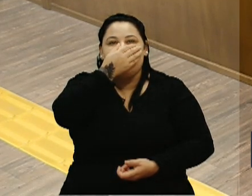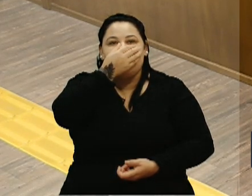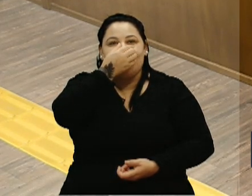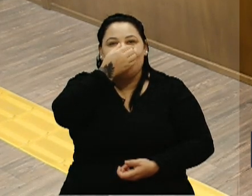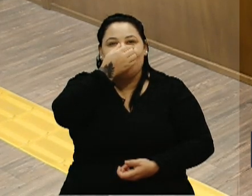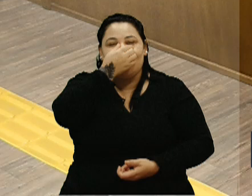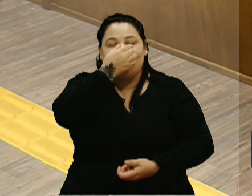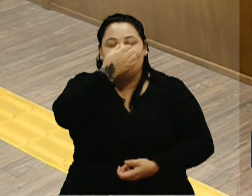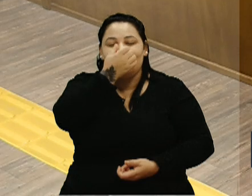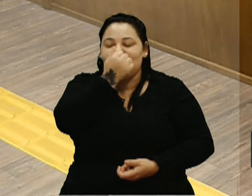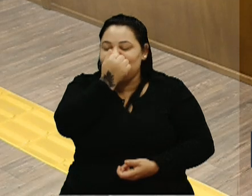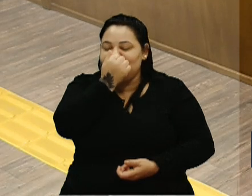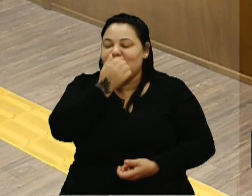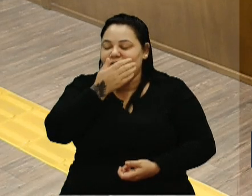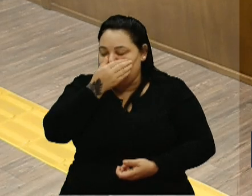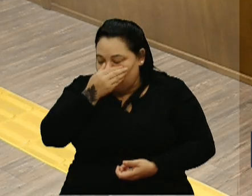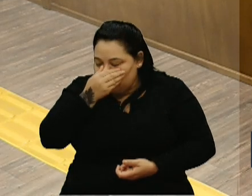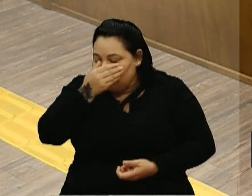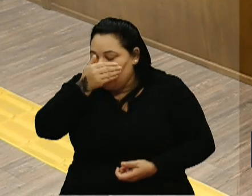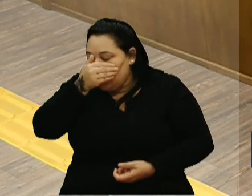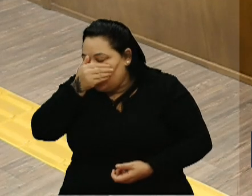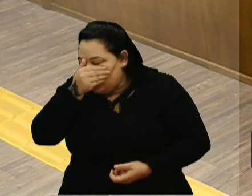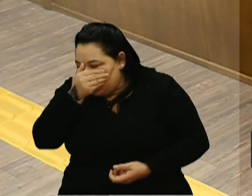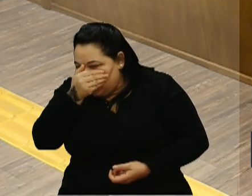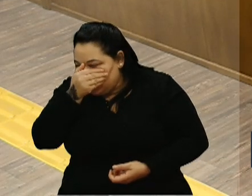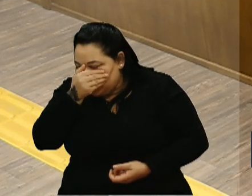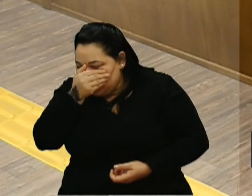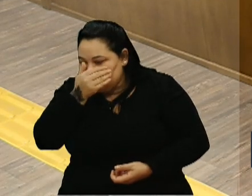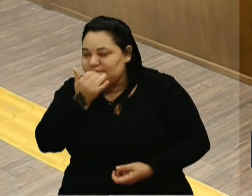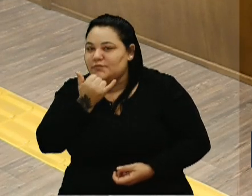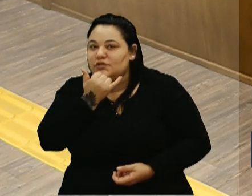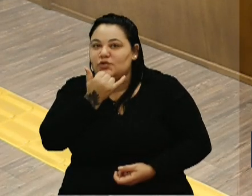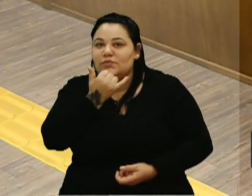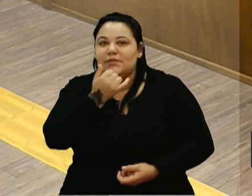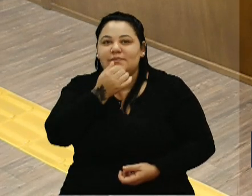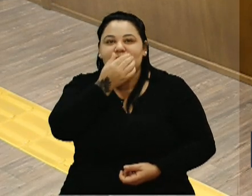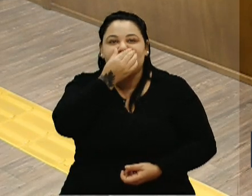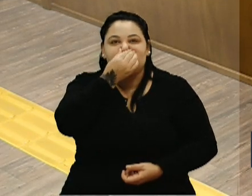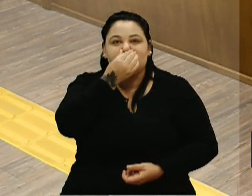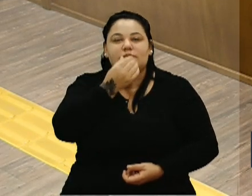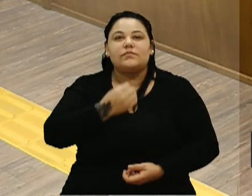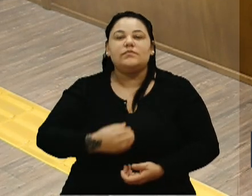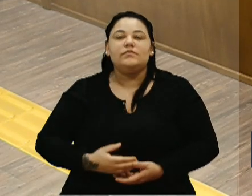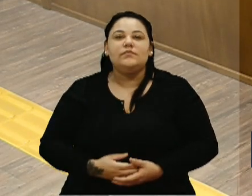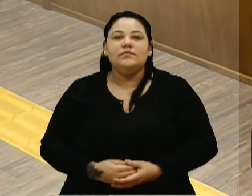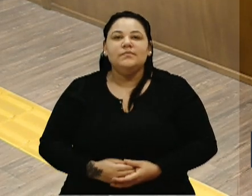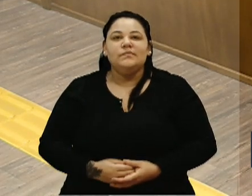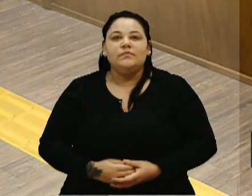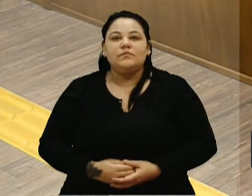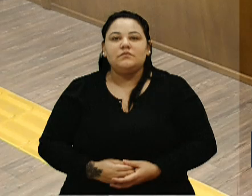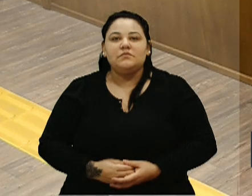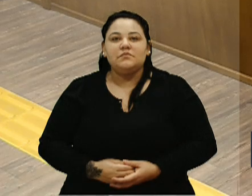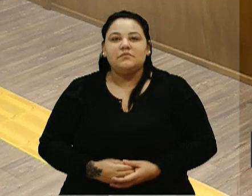Bom dia a todos, bom dia a todos. Eu não sei se está me escutando. Dá para ouvir? Tá.